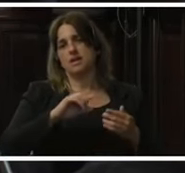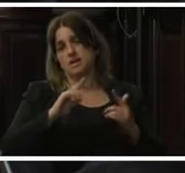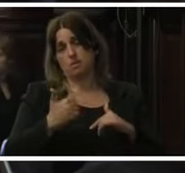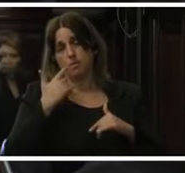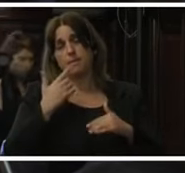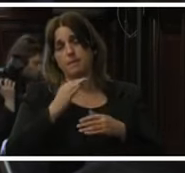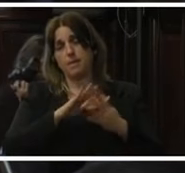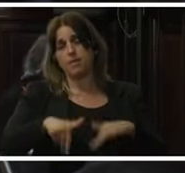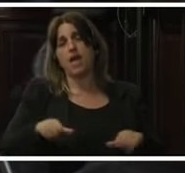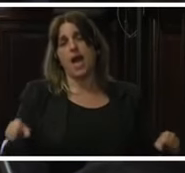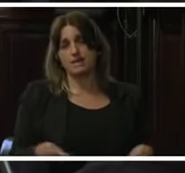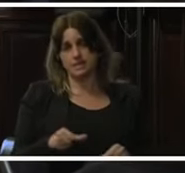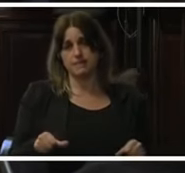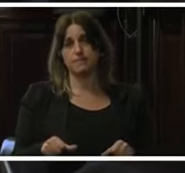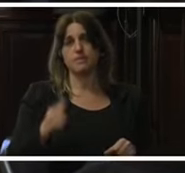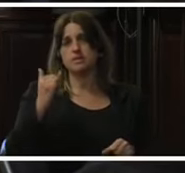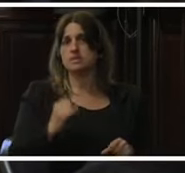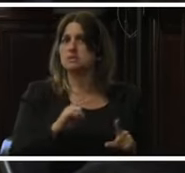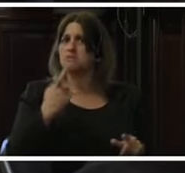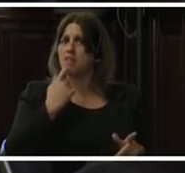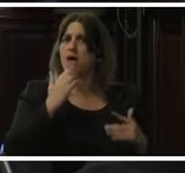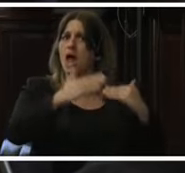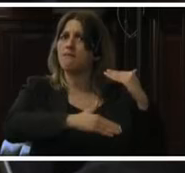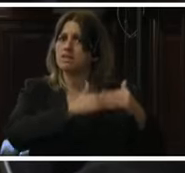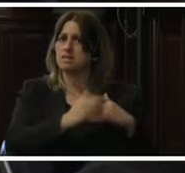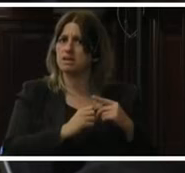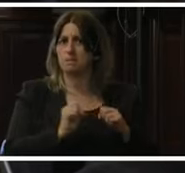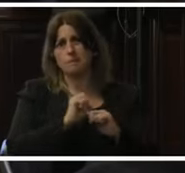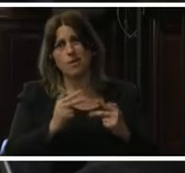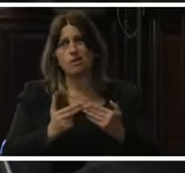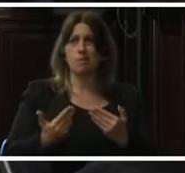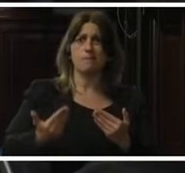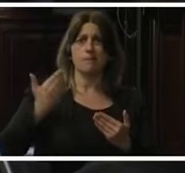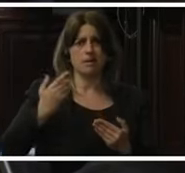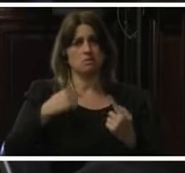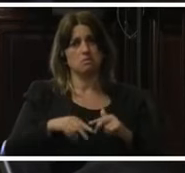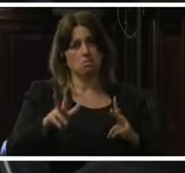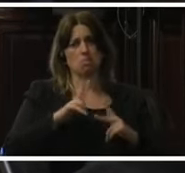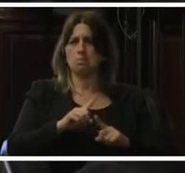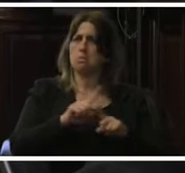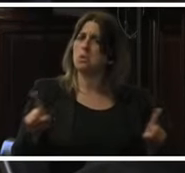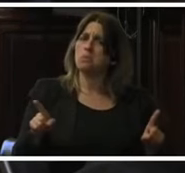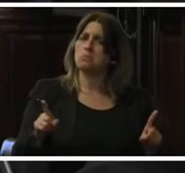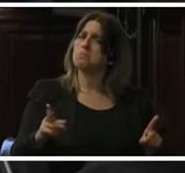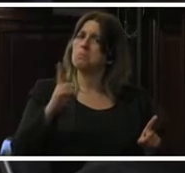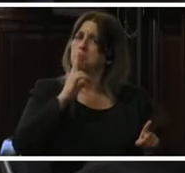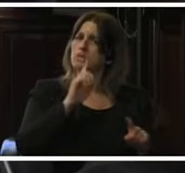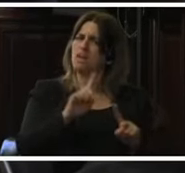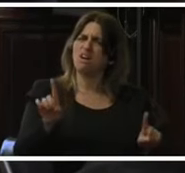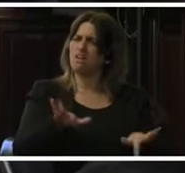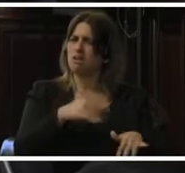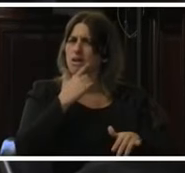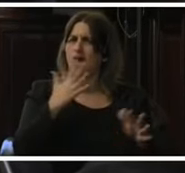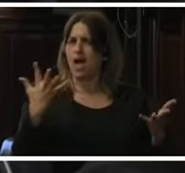podia significar não avance retrocesso não se nos roubos que ontem num nó correria